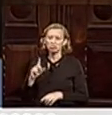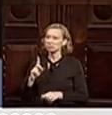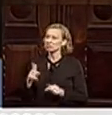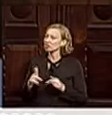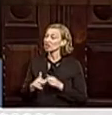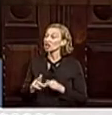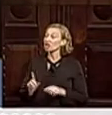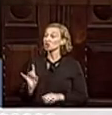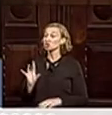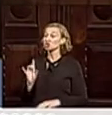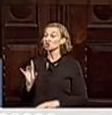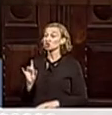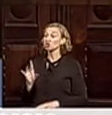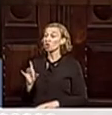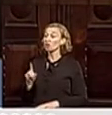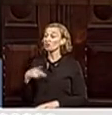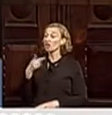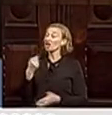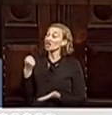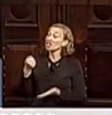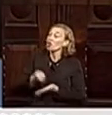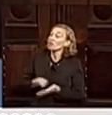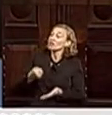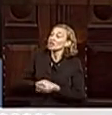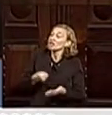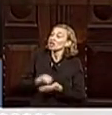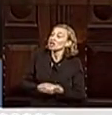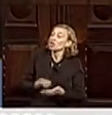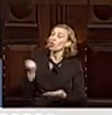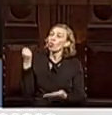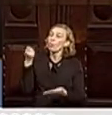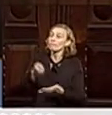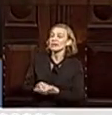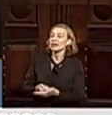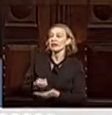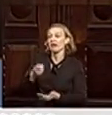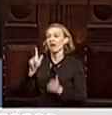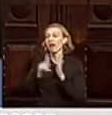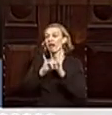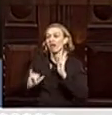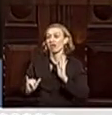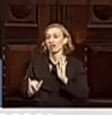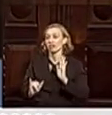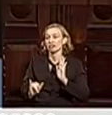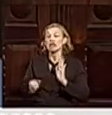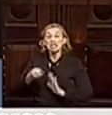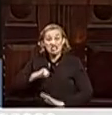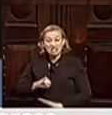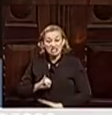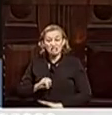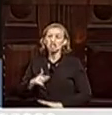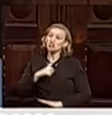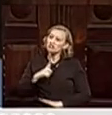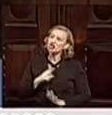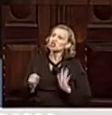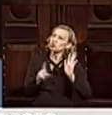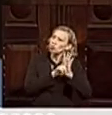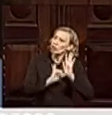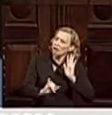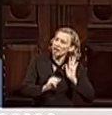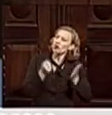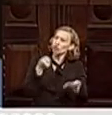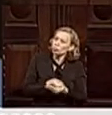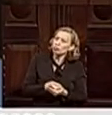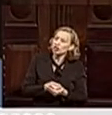para que essa casa cumprisse a lei. Se tivesse cumprido, talvez a sessão